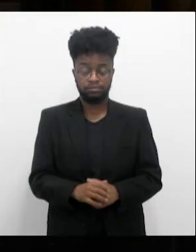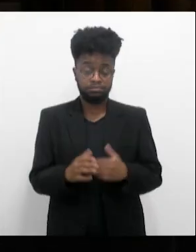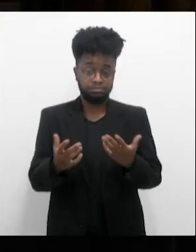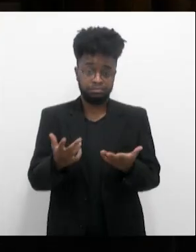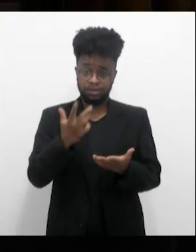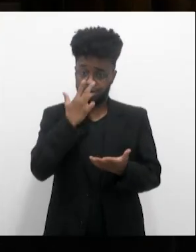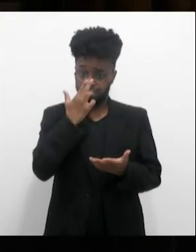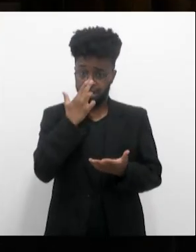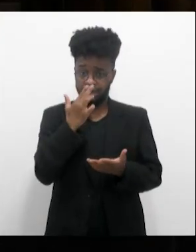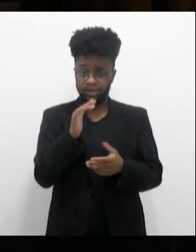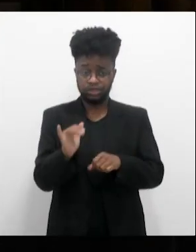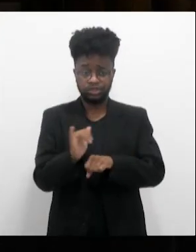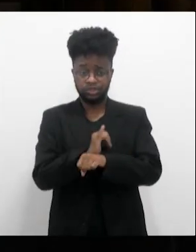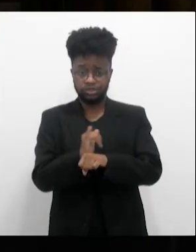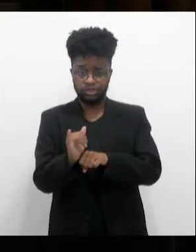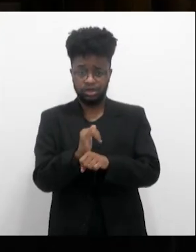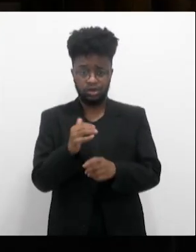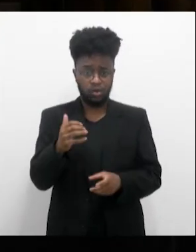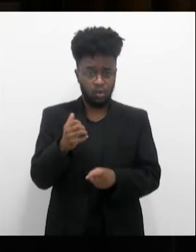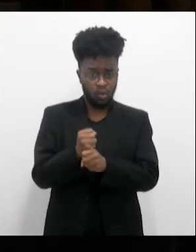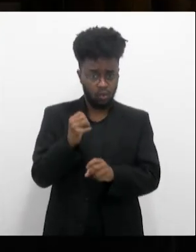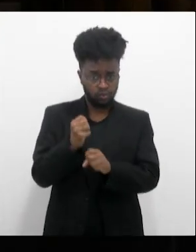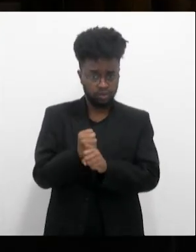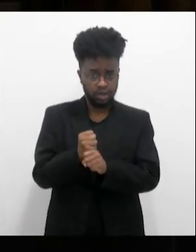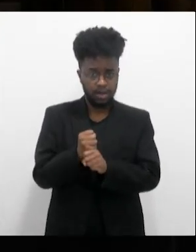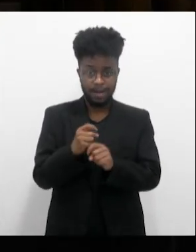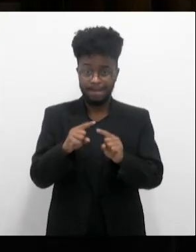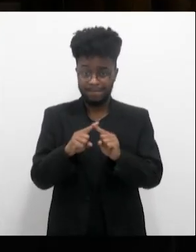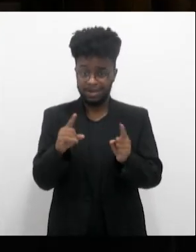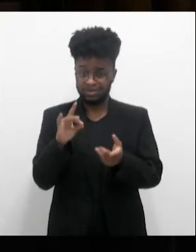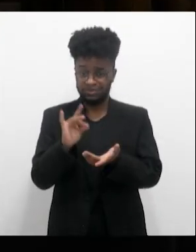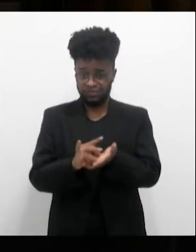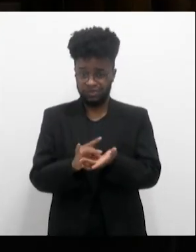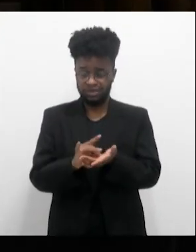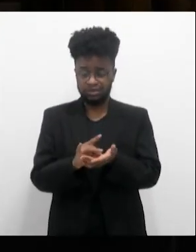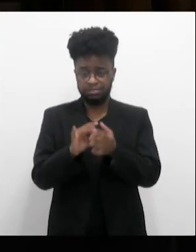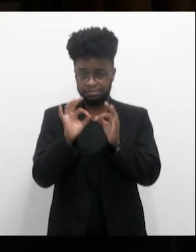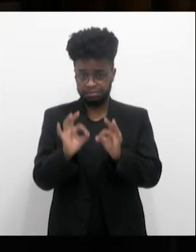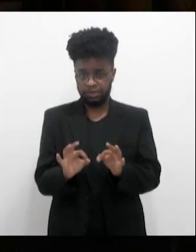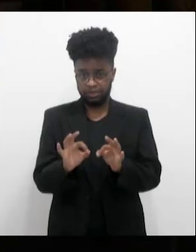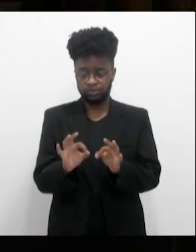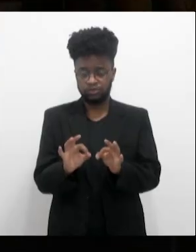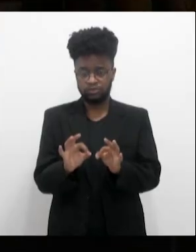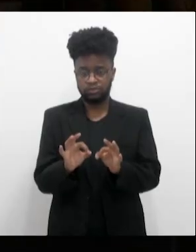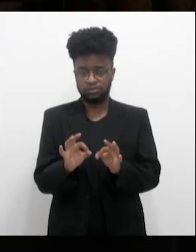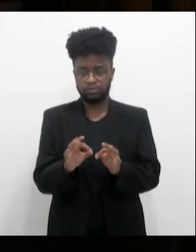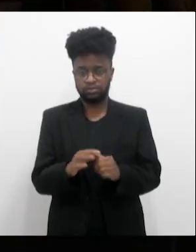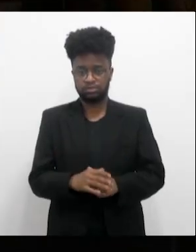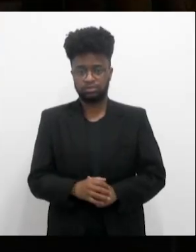Aparentemente é uma manobra contábil, mas no mundo real